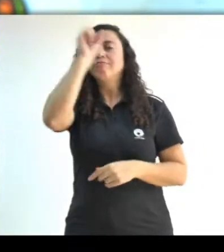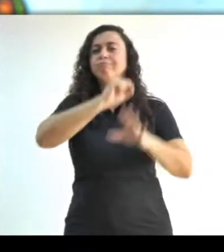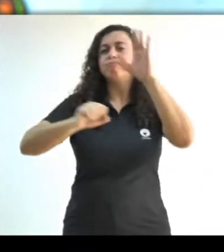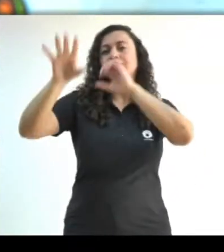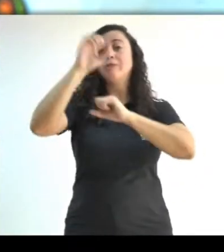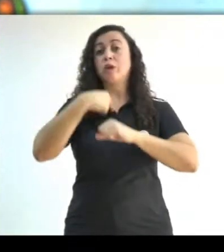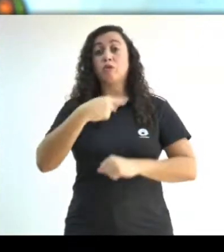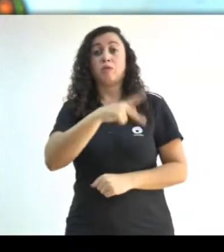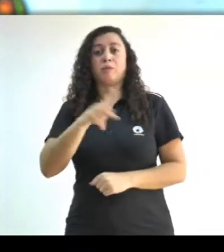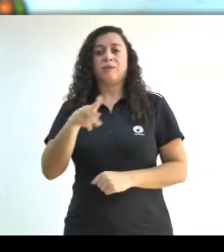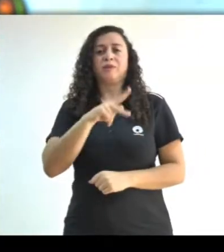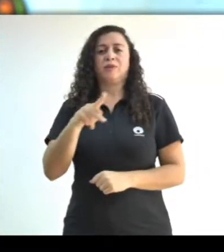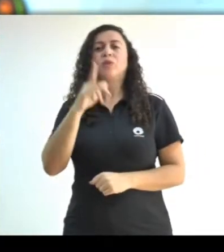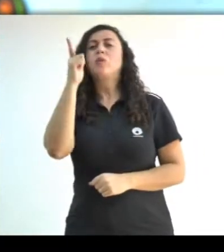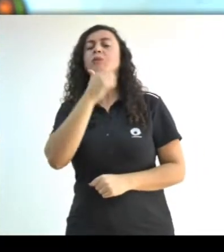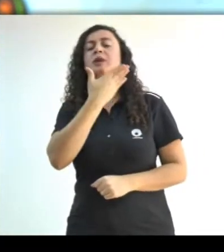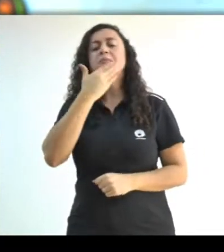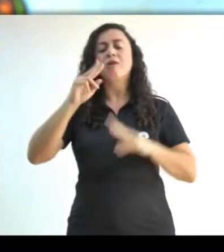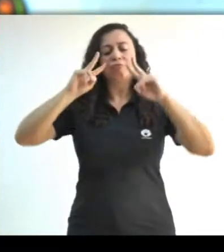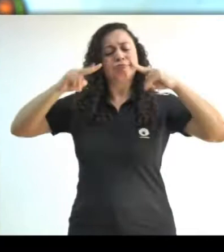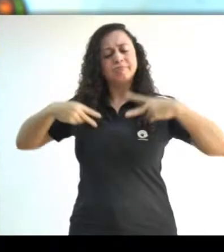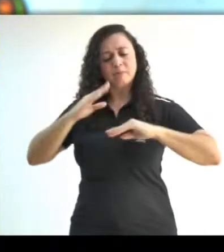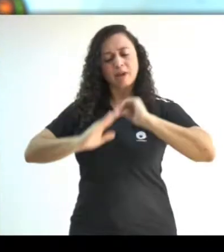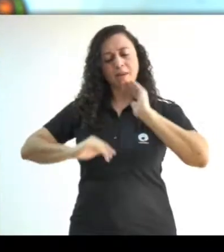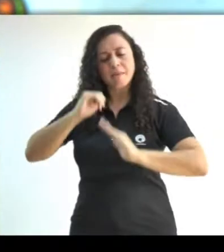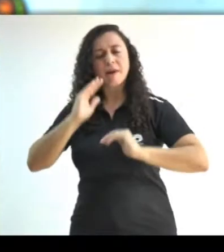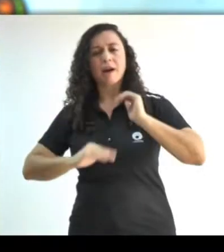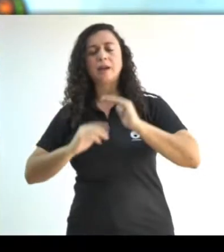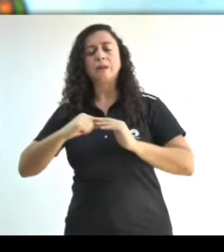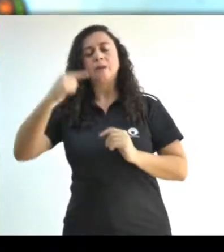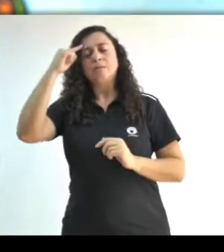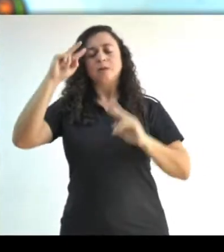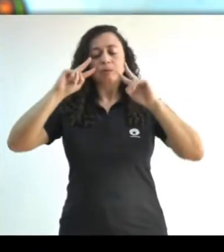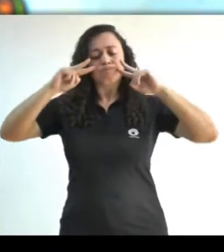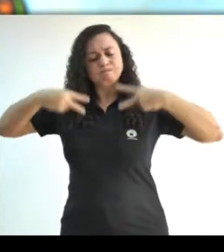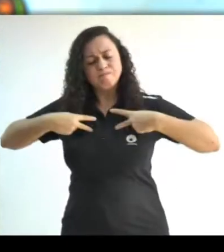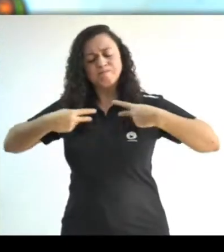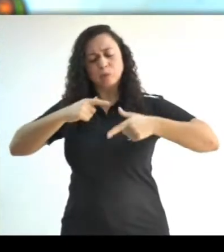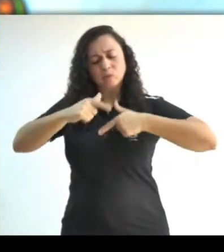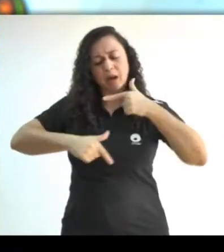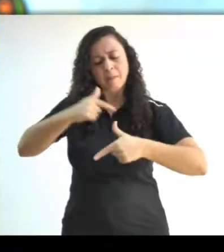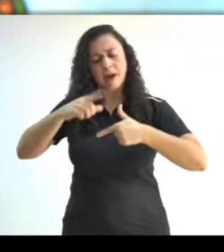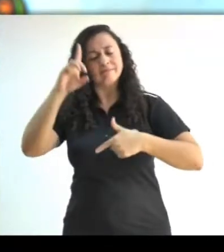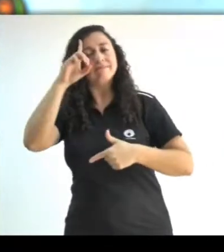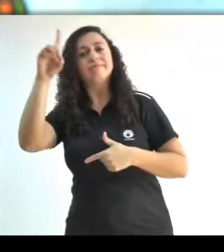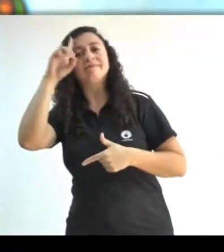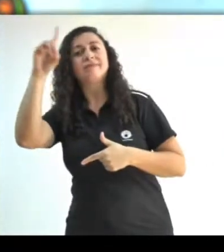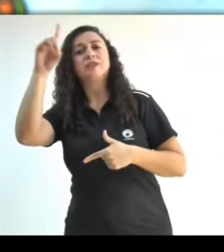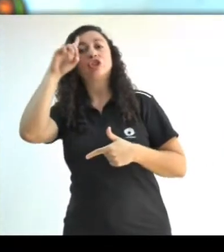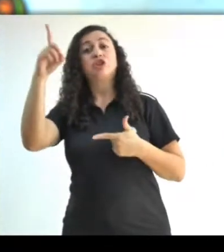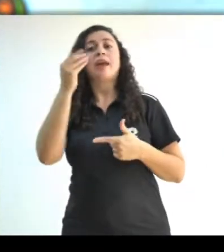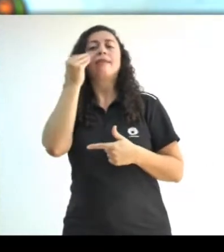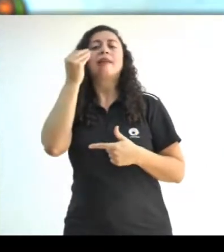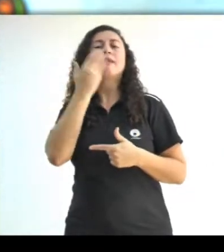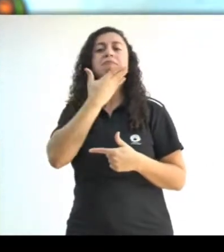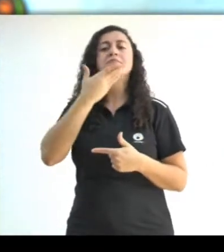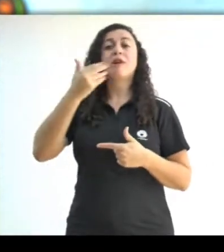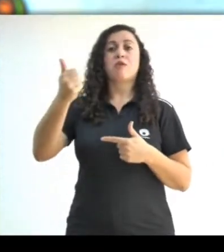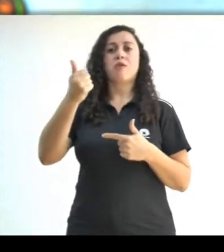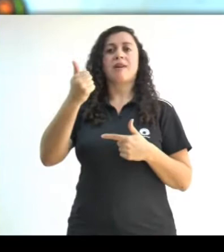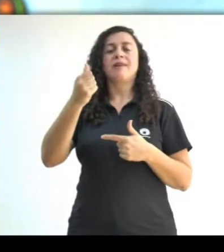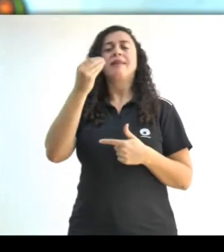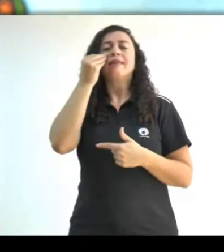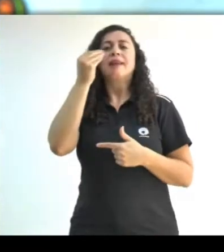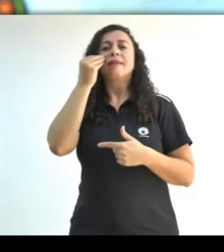você consegue melhorar a sua prática como docente, refletir sobre o seu trabalho cotidiano e tentar fazer com que os